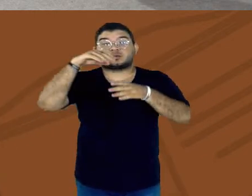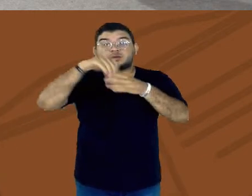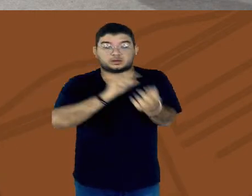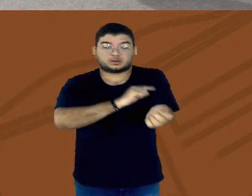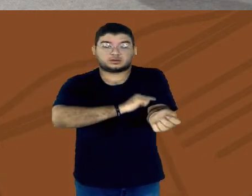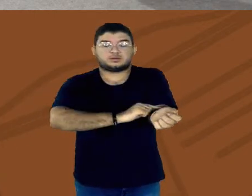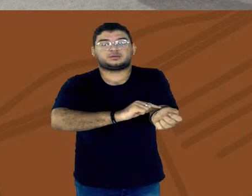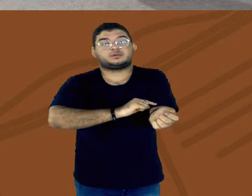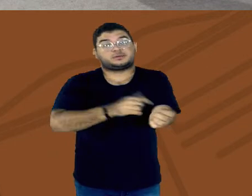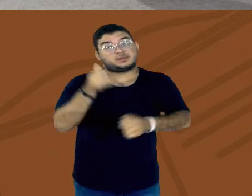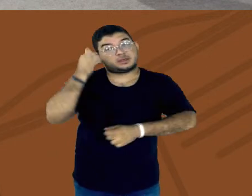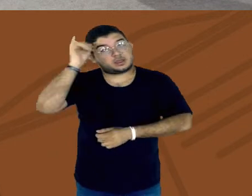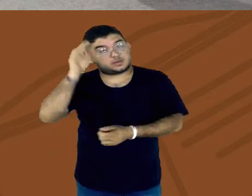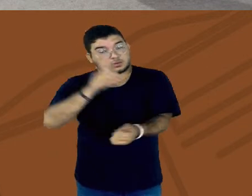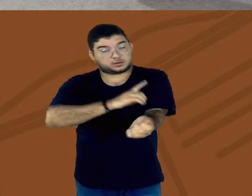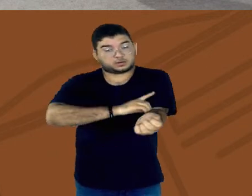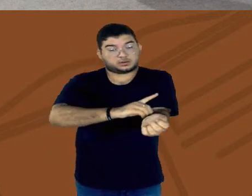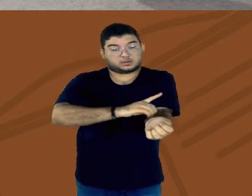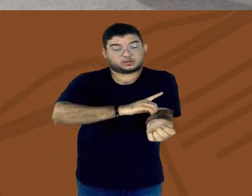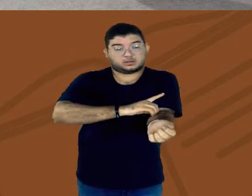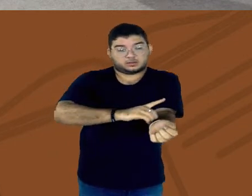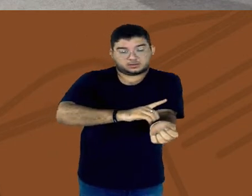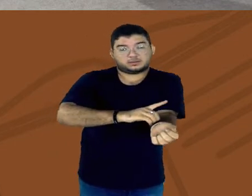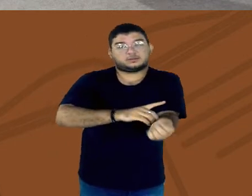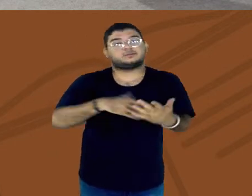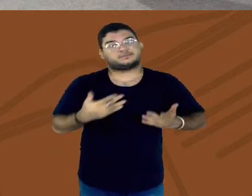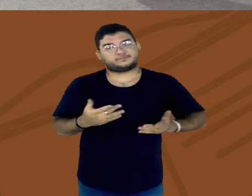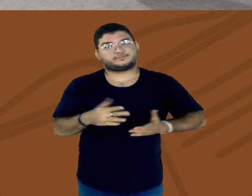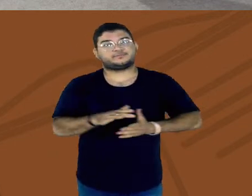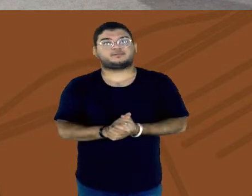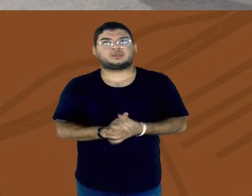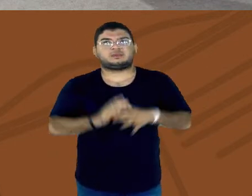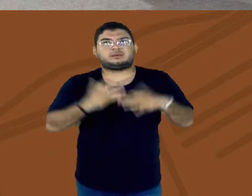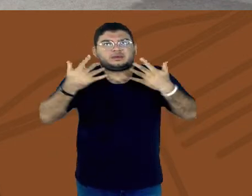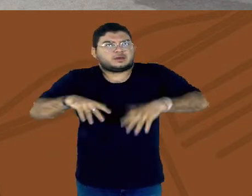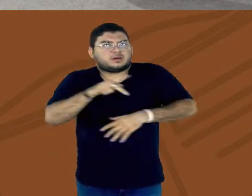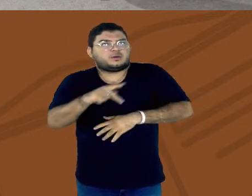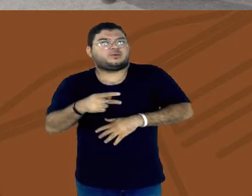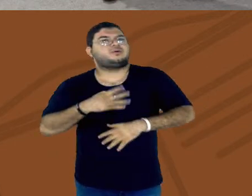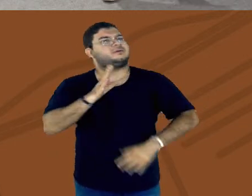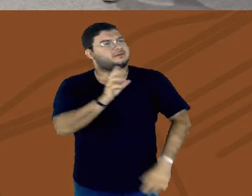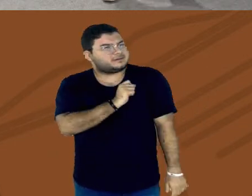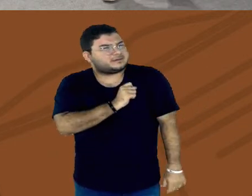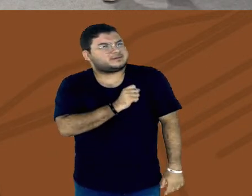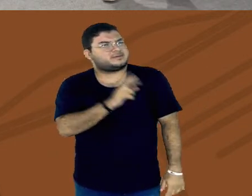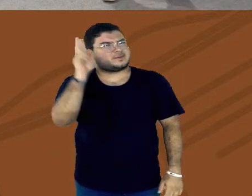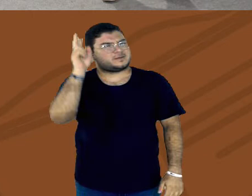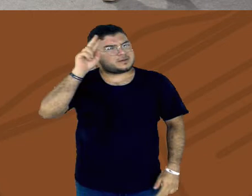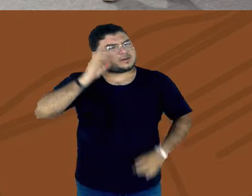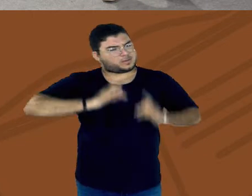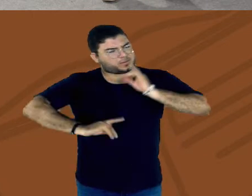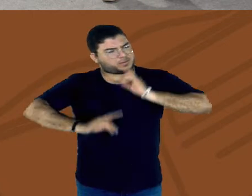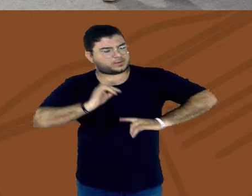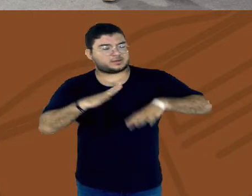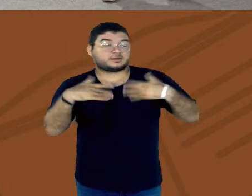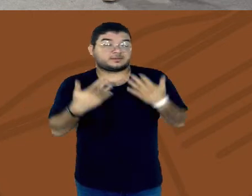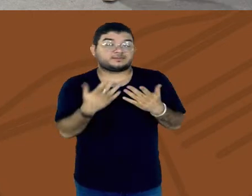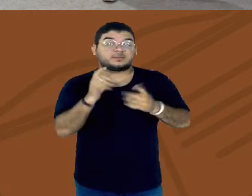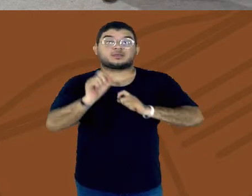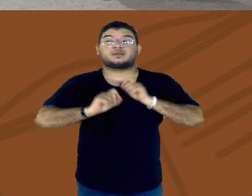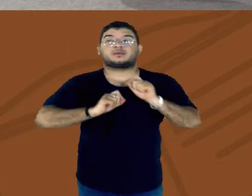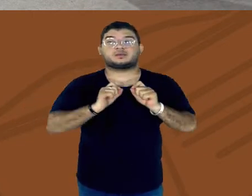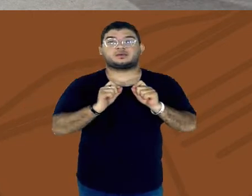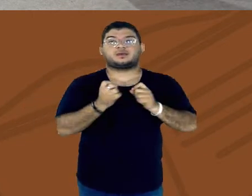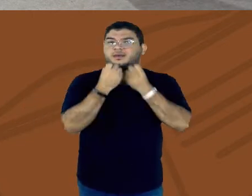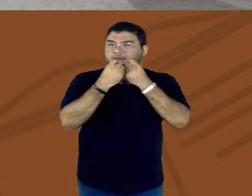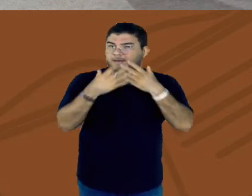evitando aí o diabetes e assim por diante. Eita, professor, eu estou gostando, professor, dessa história de hormônio. Então, hormônio é